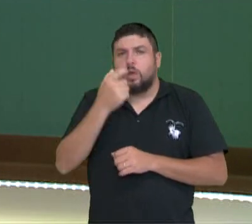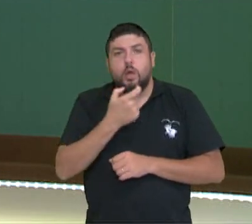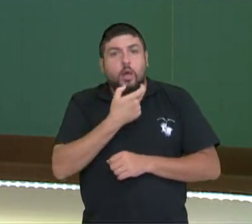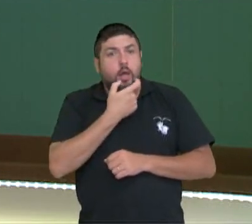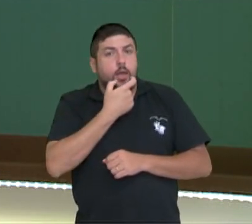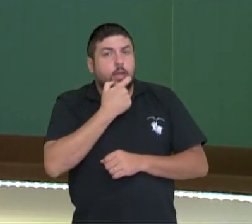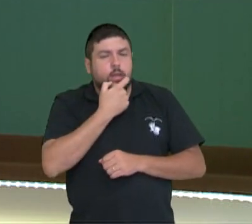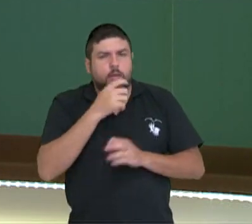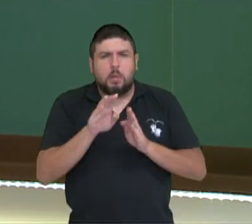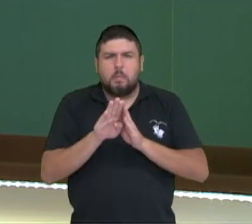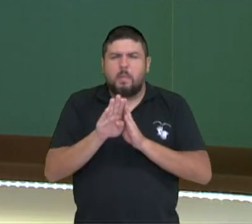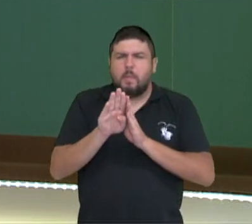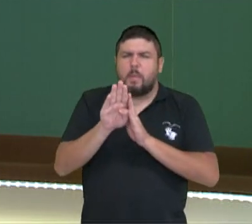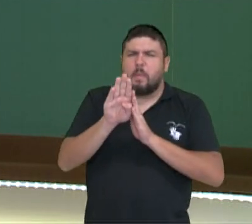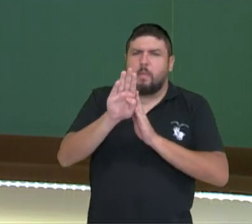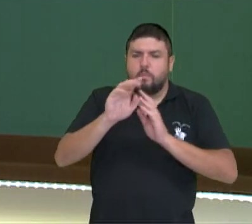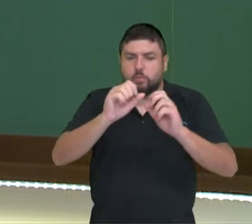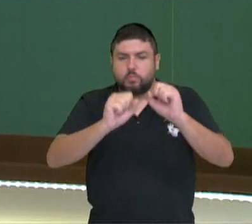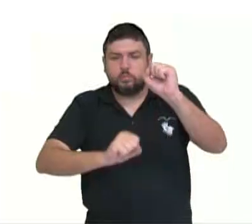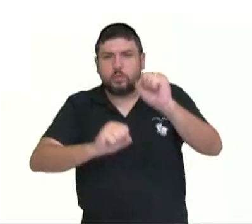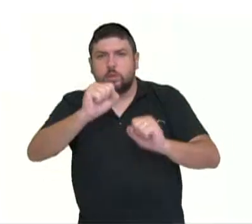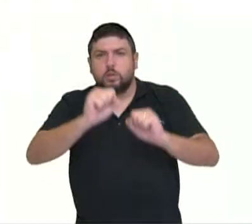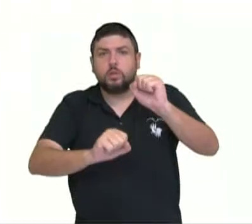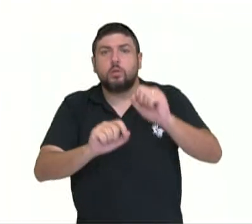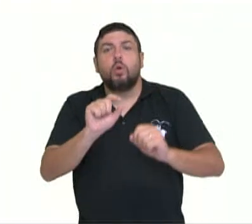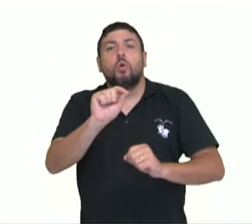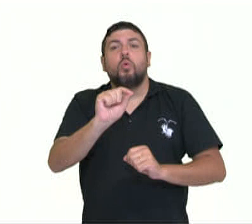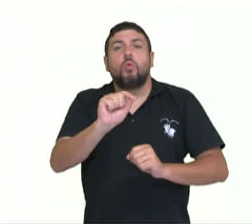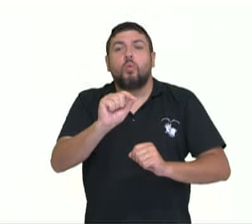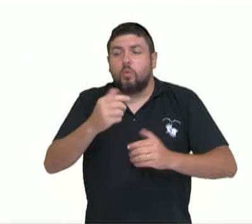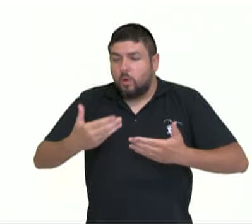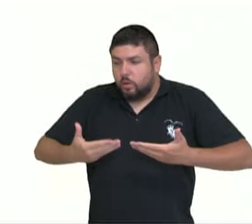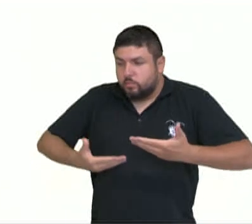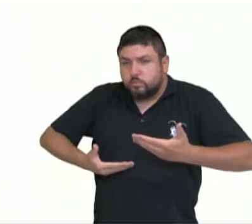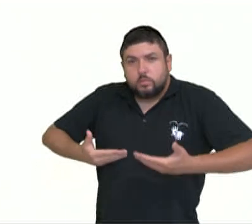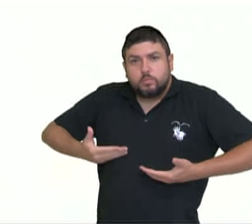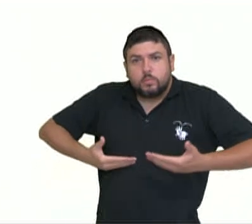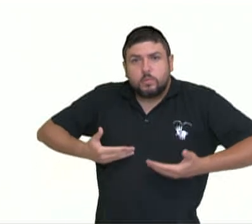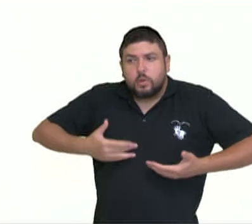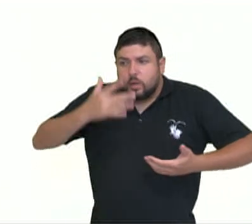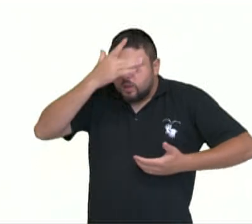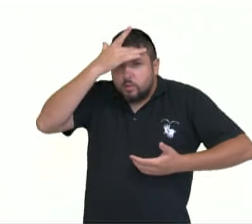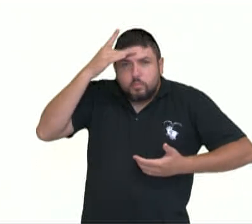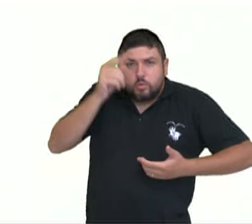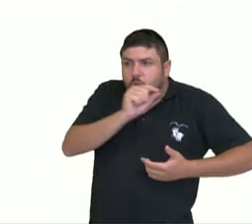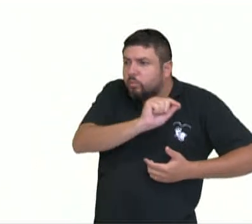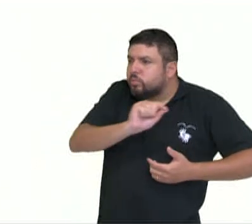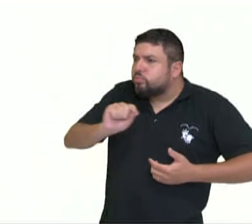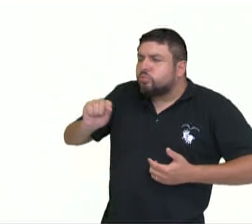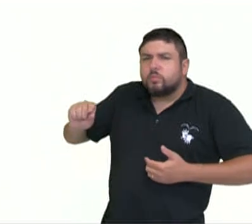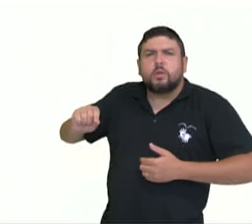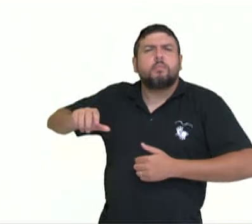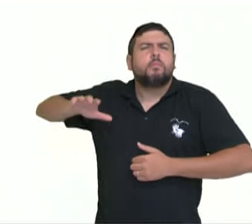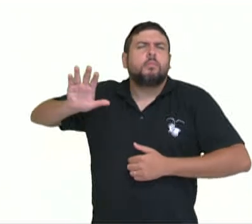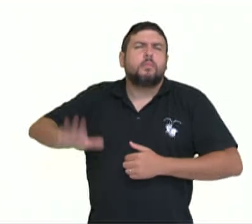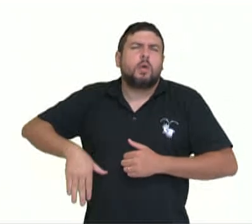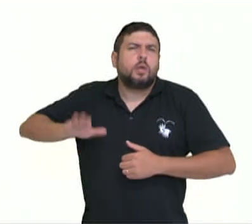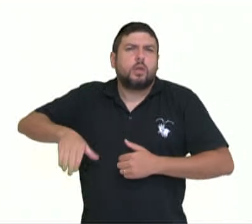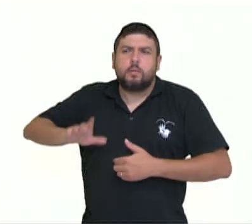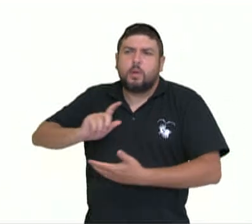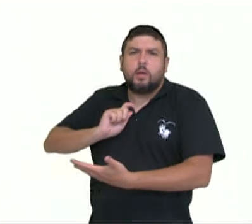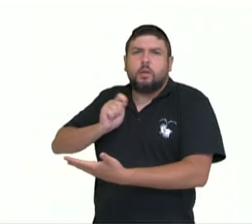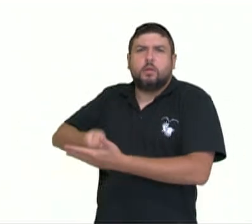na indústria vai ser a mão de obra barata. Por quê? Lá ainda, inicialmente, há séculos atrás, antes